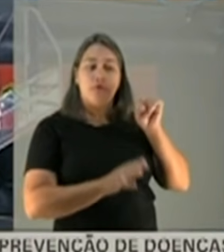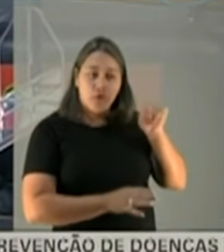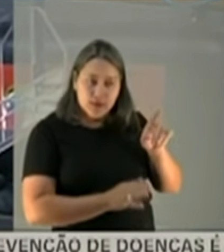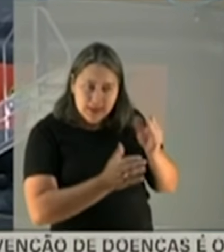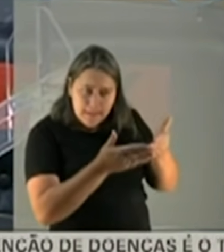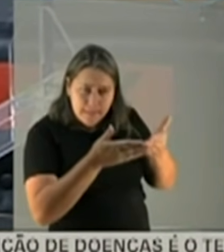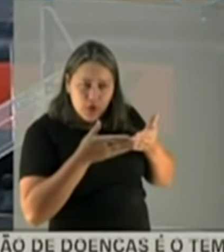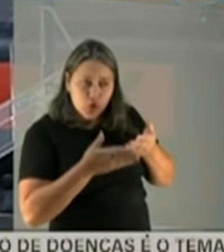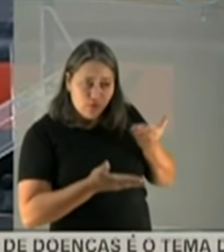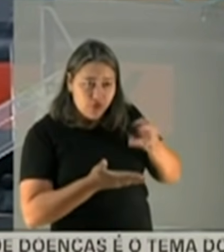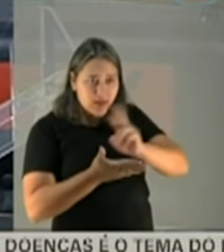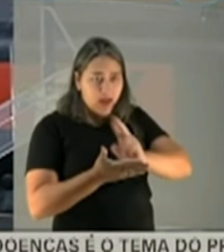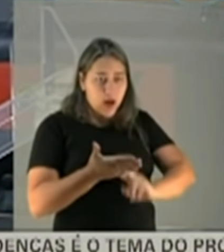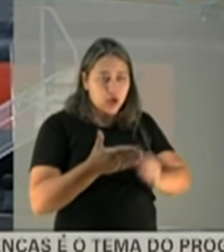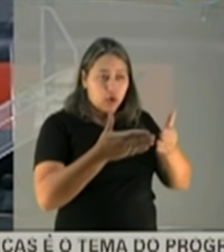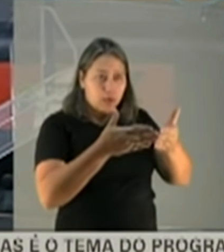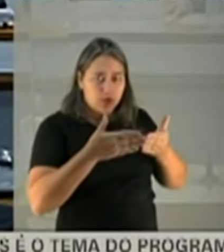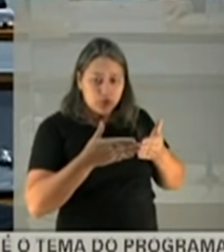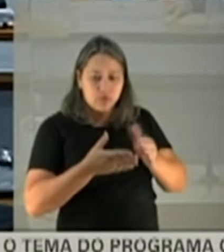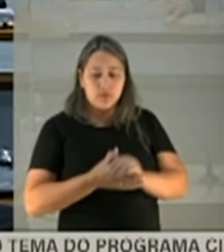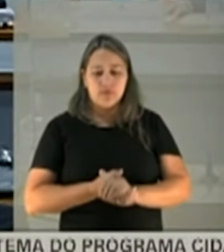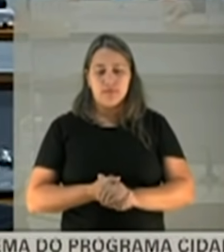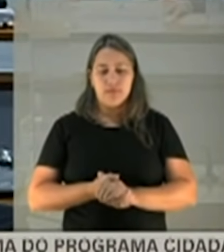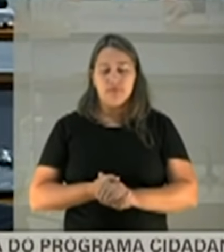senhor como relator pediu...